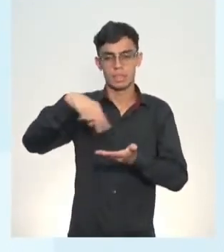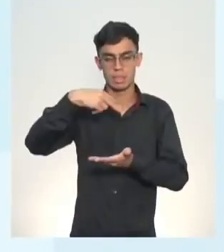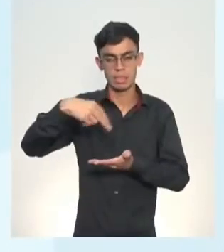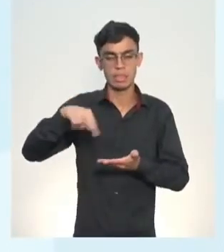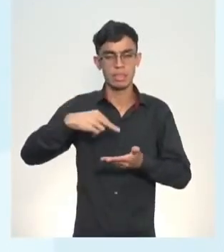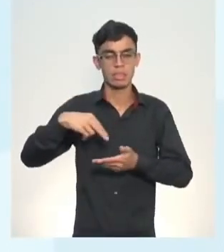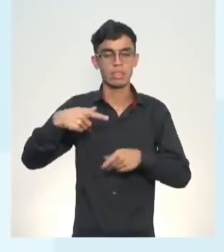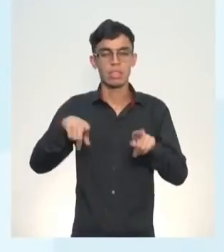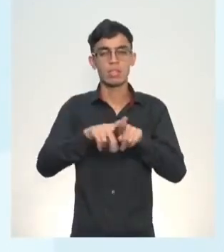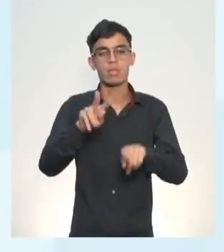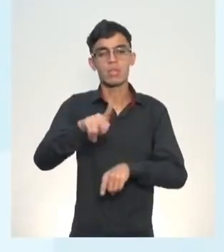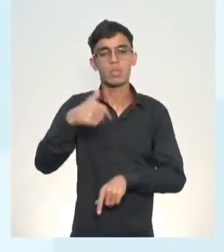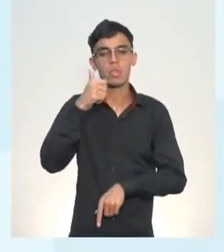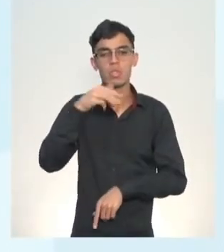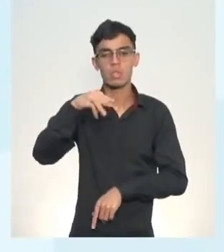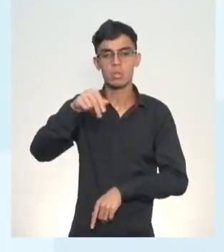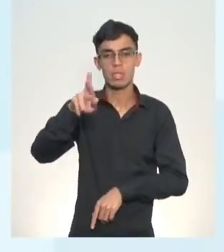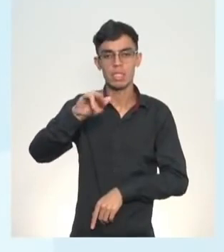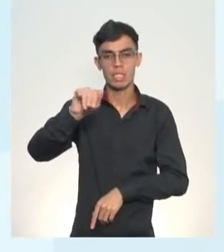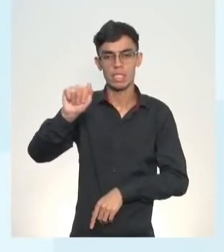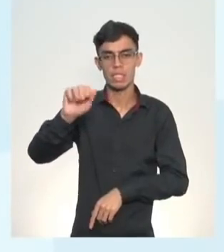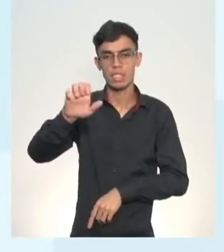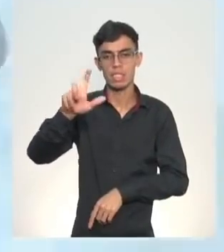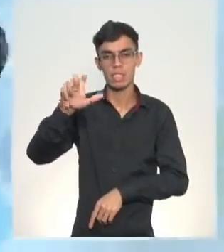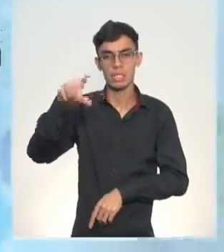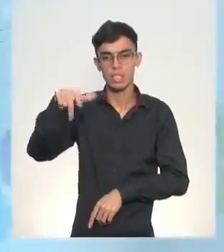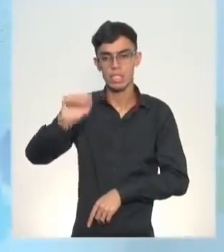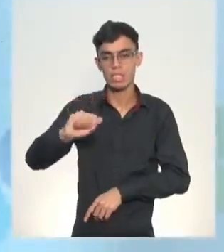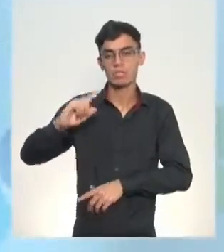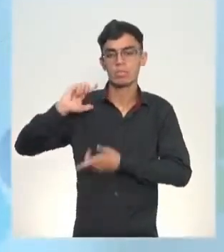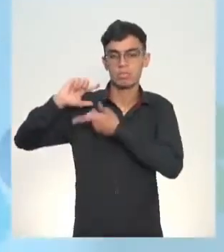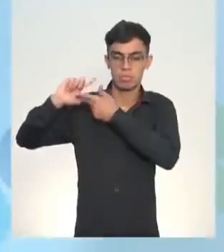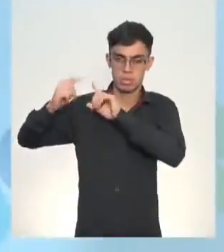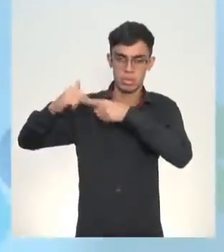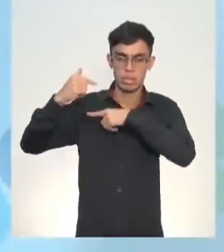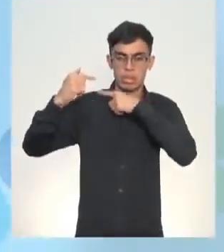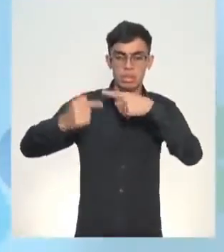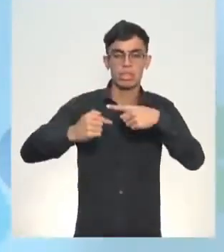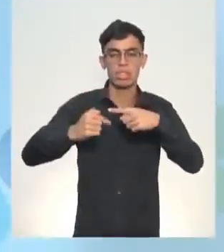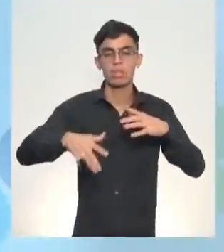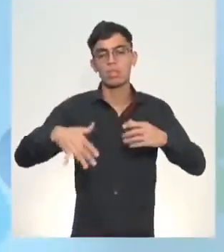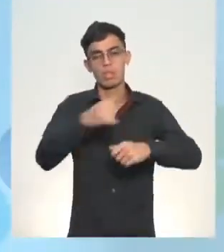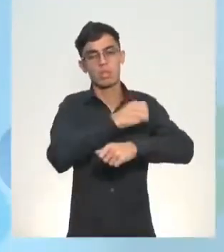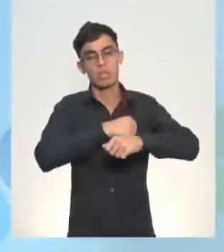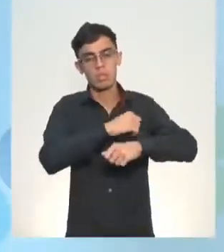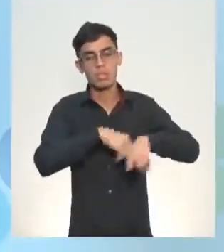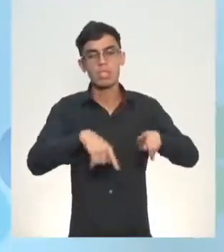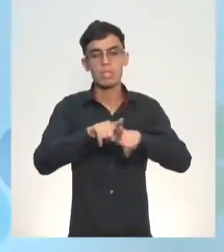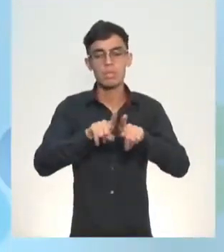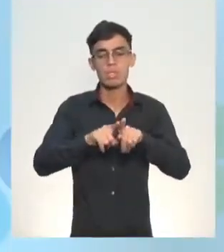a professora Maria Helena citou, né, traços dessa ancestralidade na nossa culinária e também